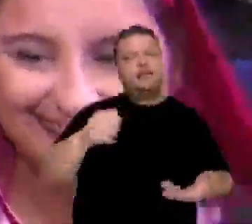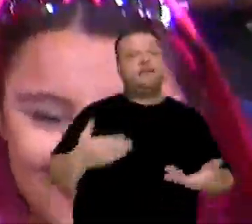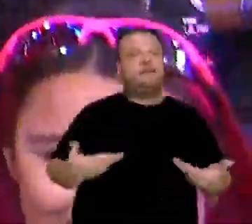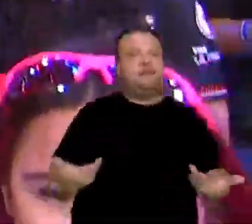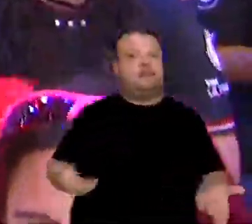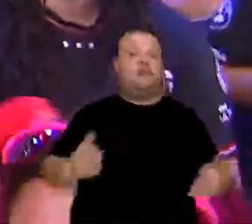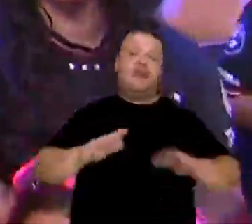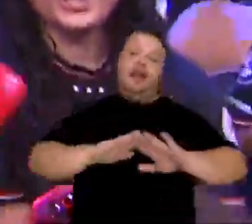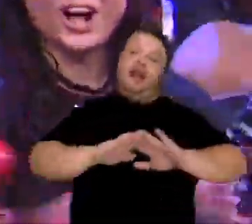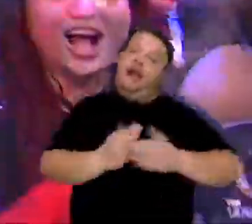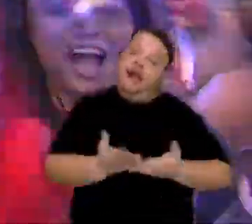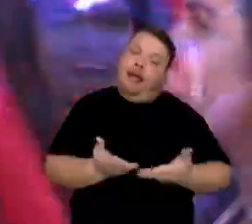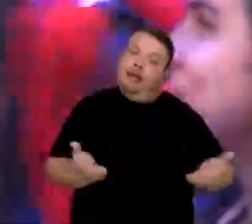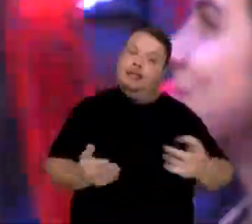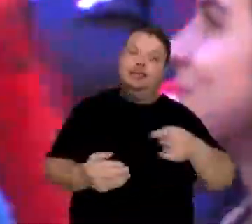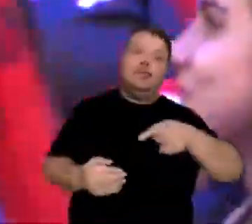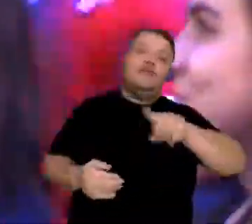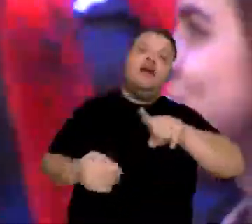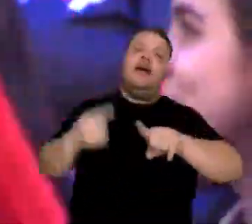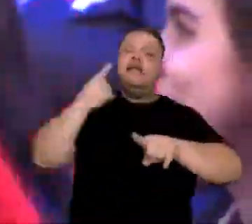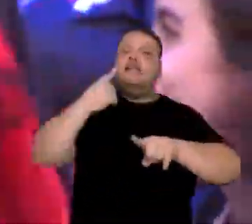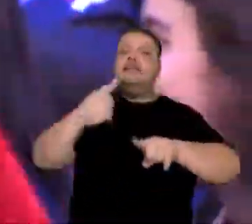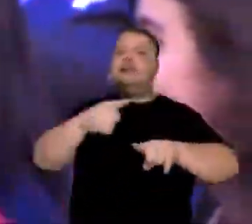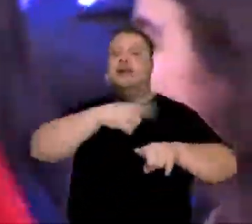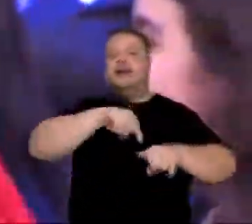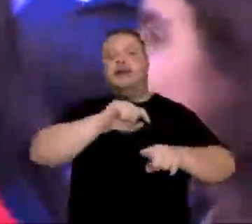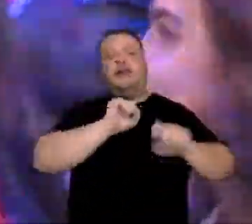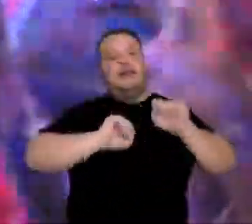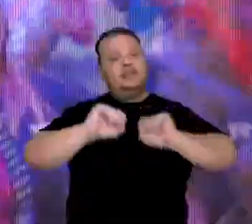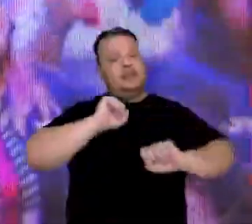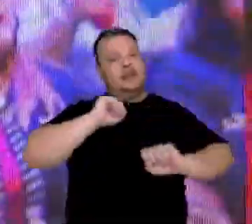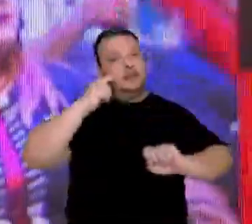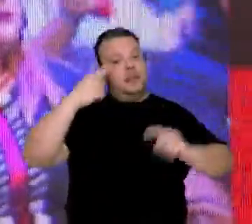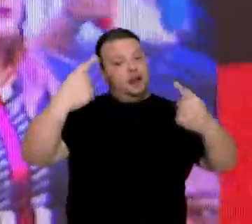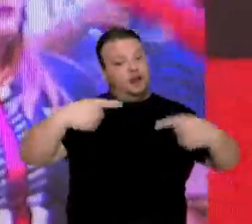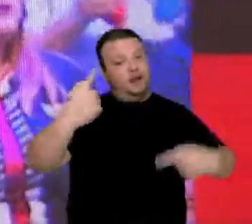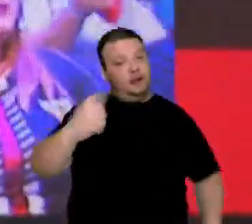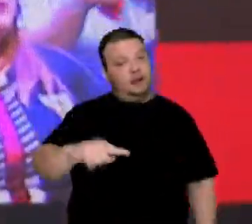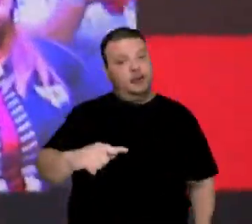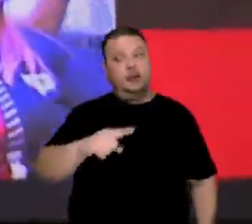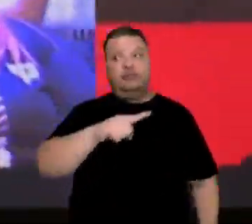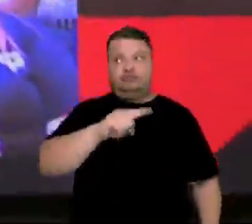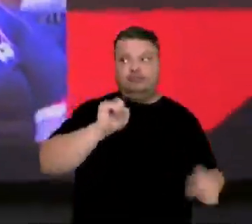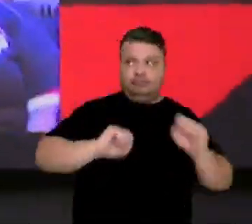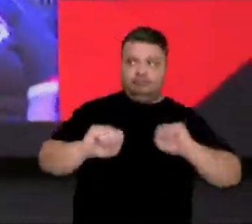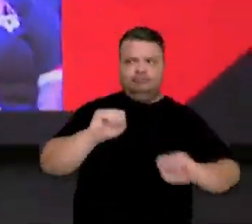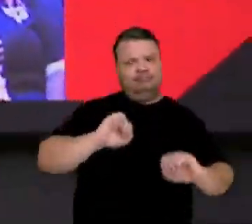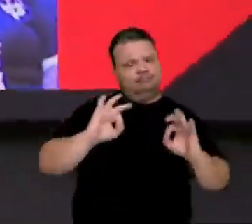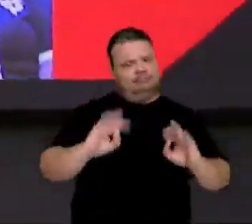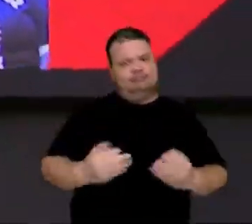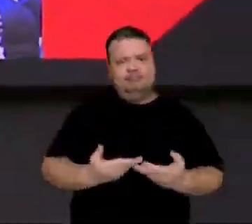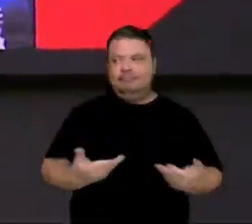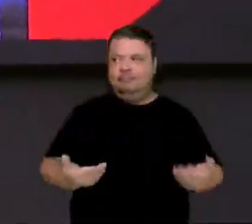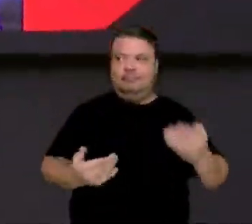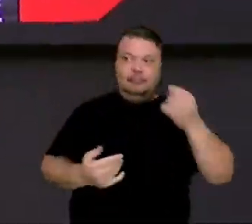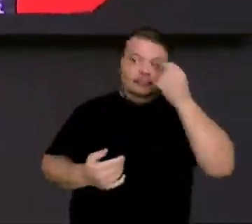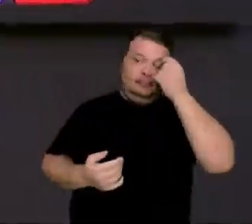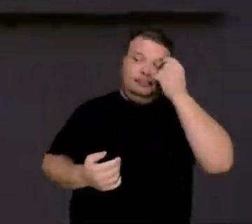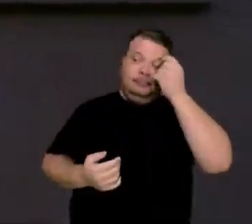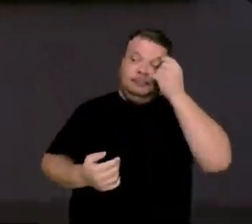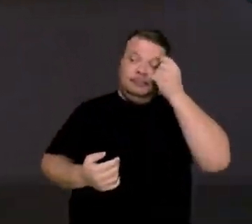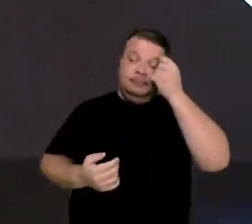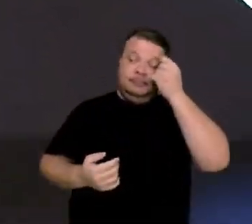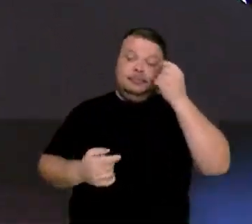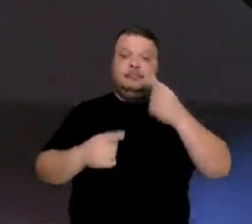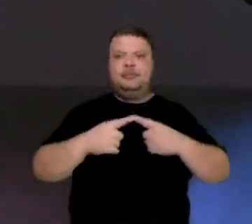vai daí que elas estão muito ansiosas para esse nosso próximo confronto. Estão ansiosas com razão, Fogueta. Afinal de contas, a superstição, ela